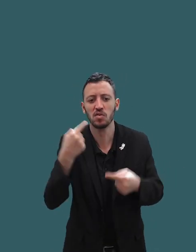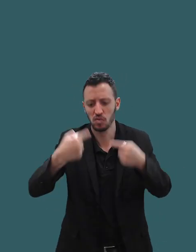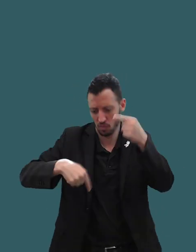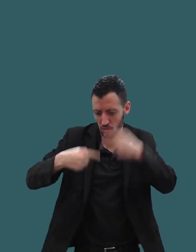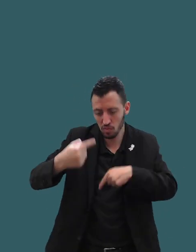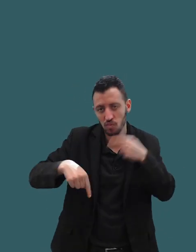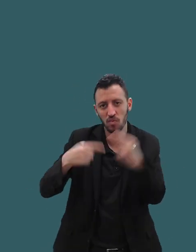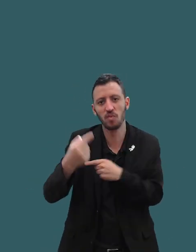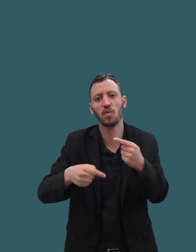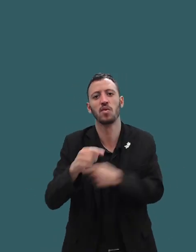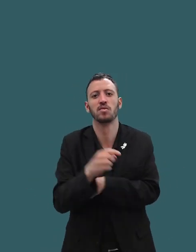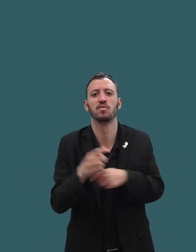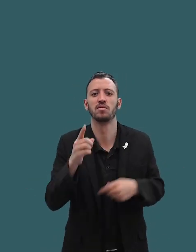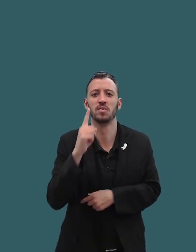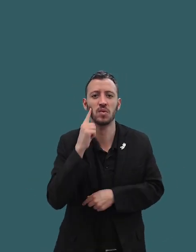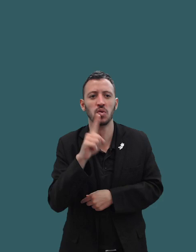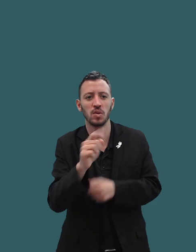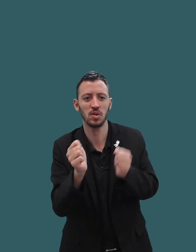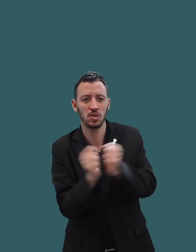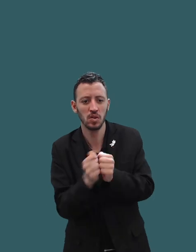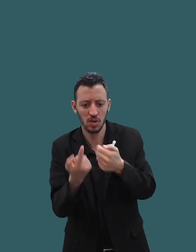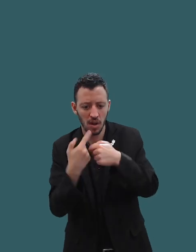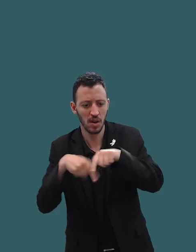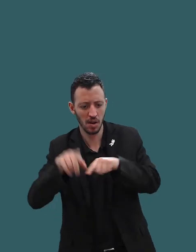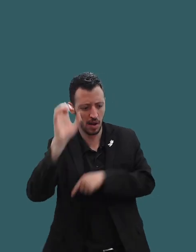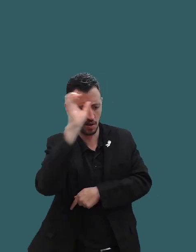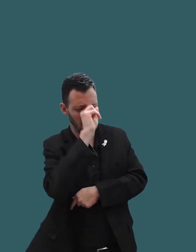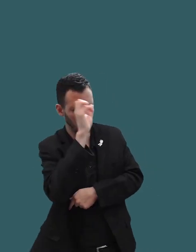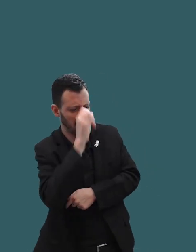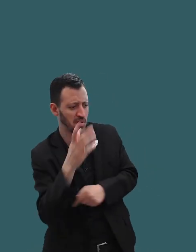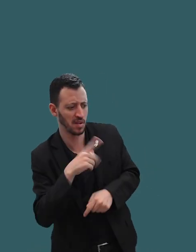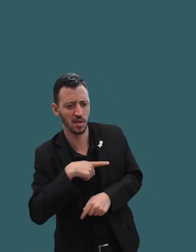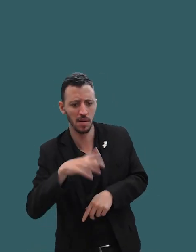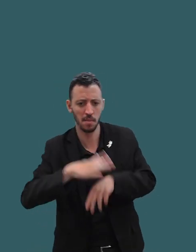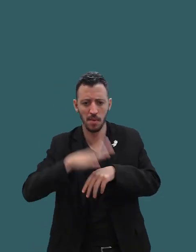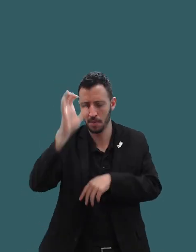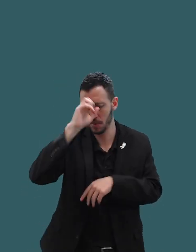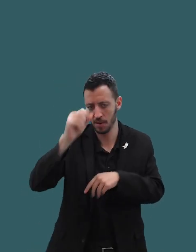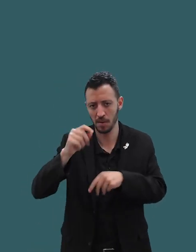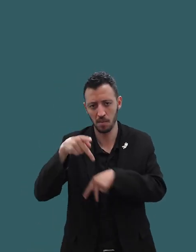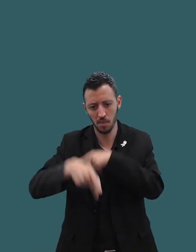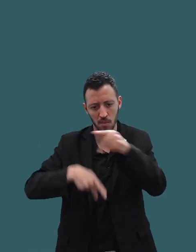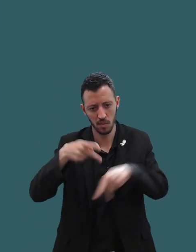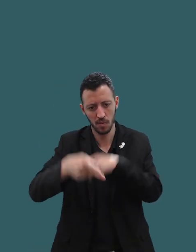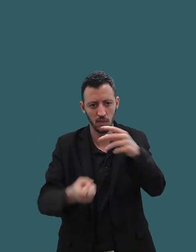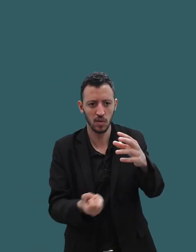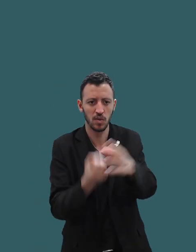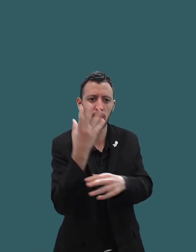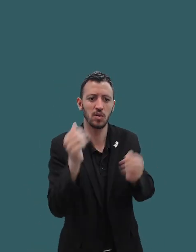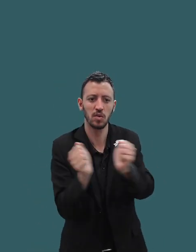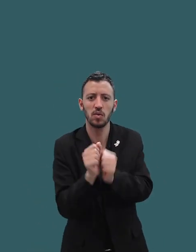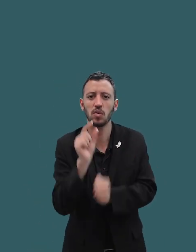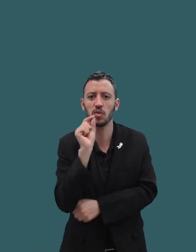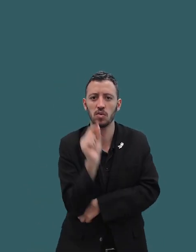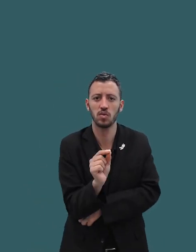discutir com ele e você beber com ele do aprendizado popular. Então, nós criamos para